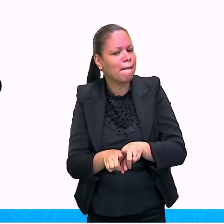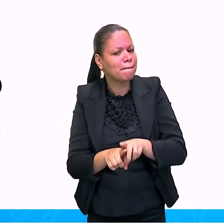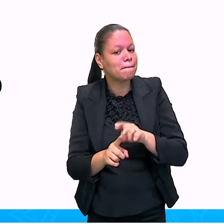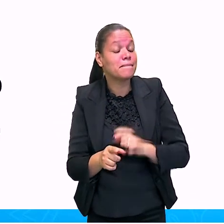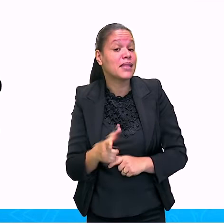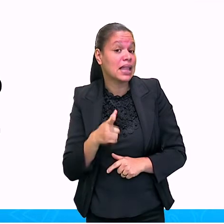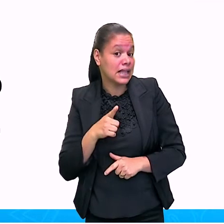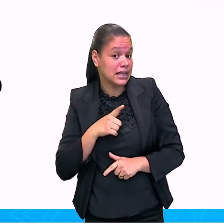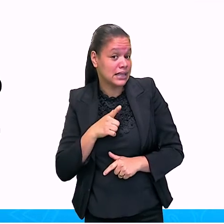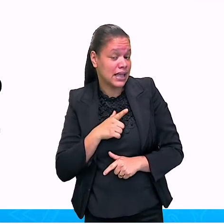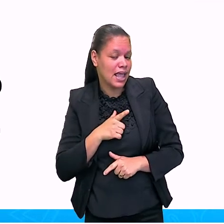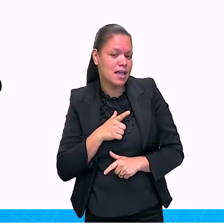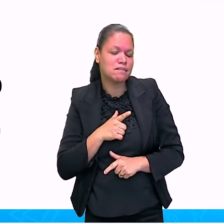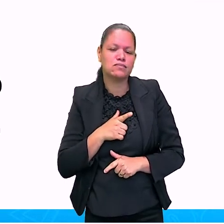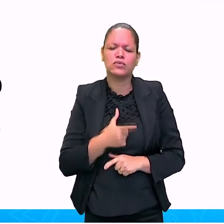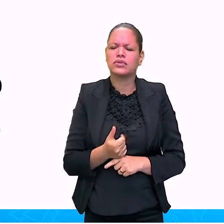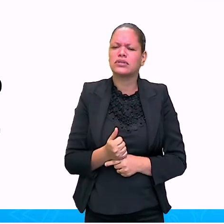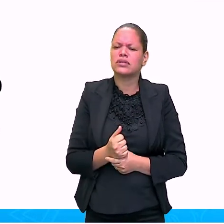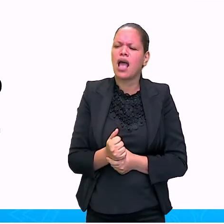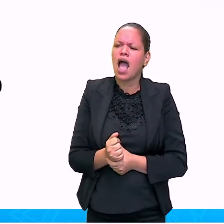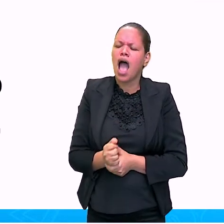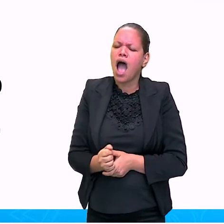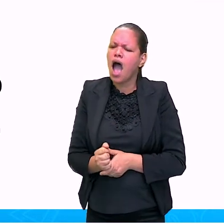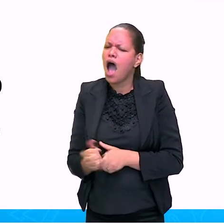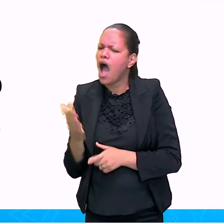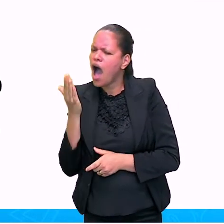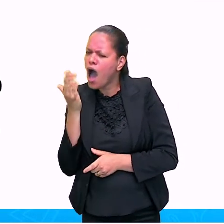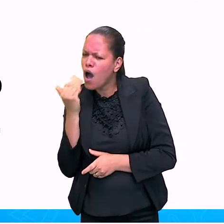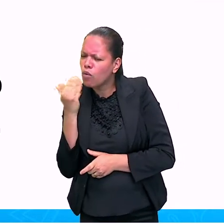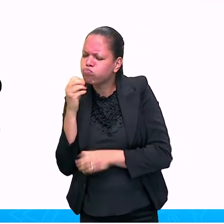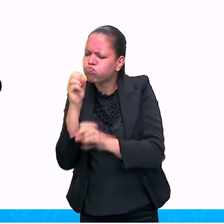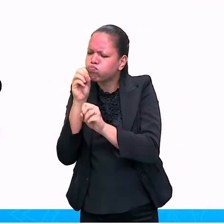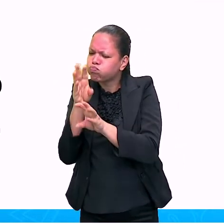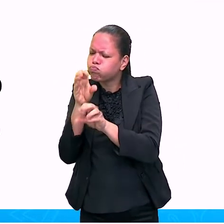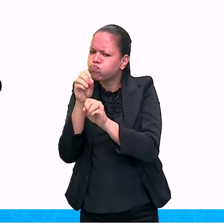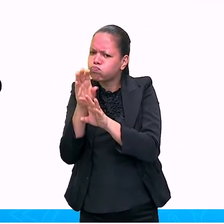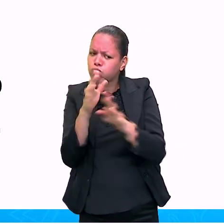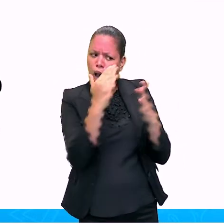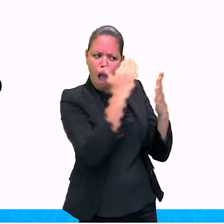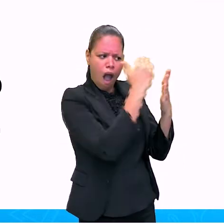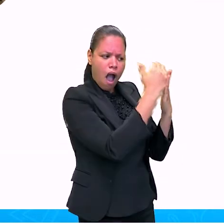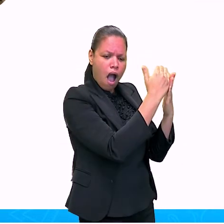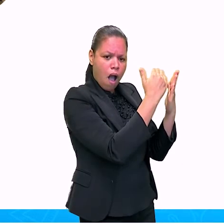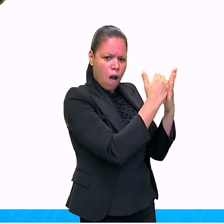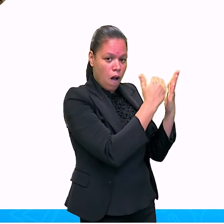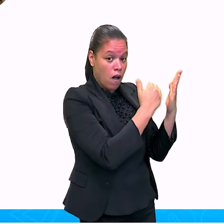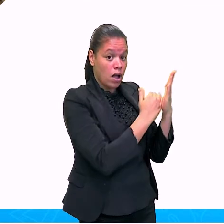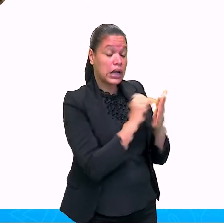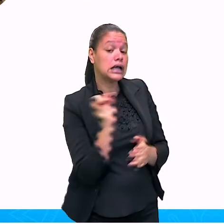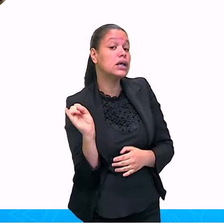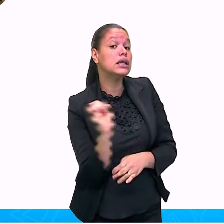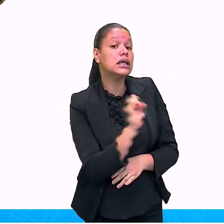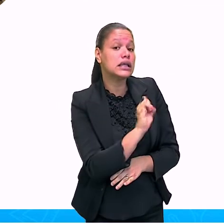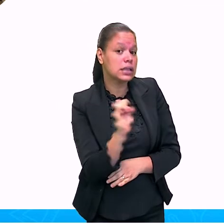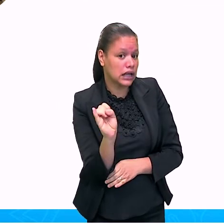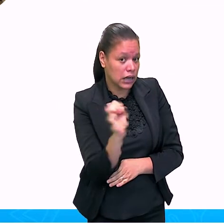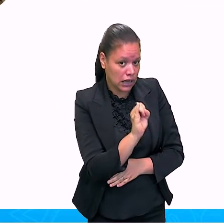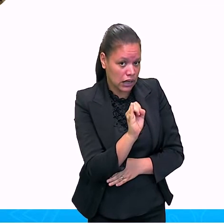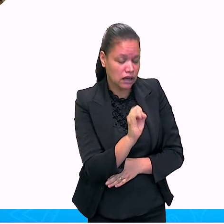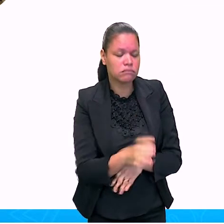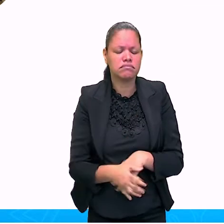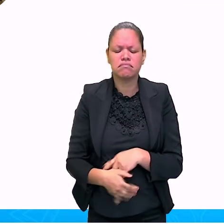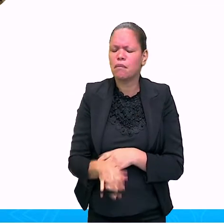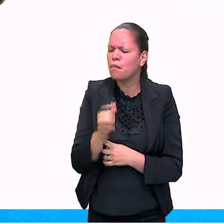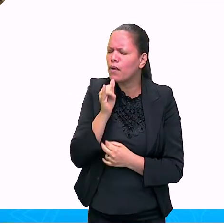Brasil como nas massas em geral, principalmente no espaguete, que é o macarrão, e a pizza. Então nós observamos aqui